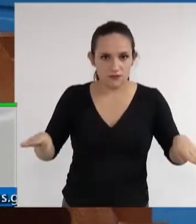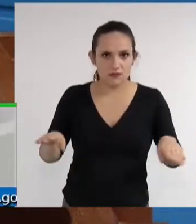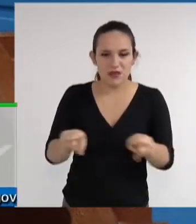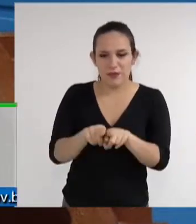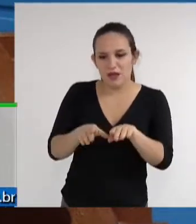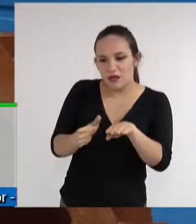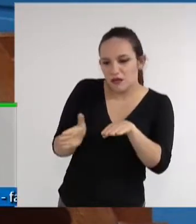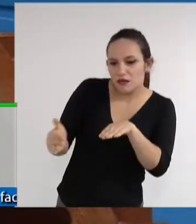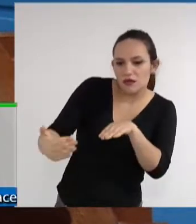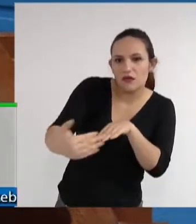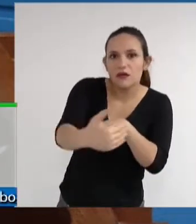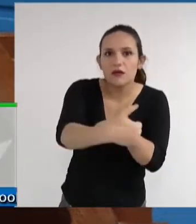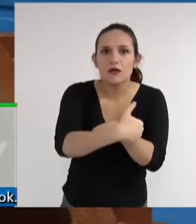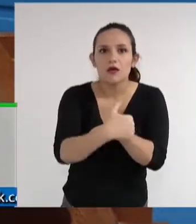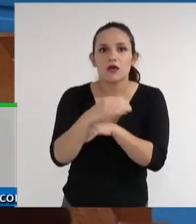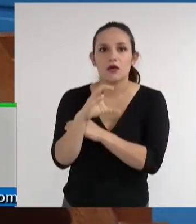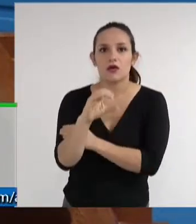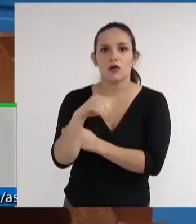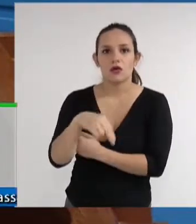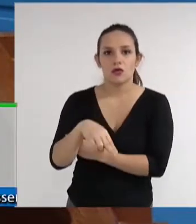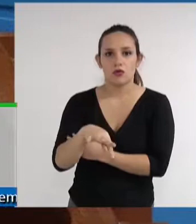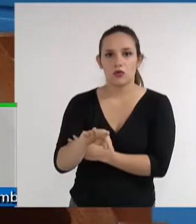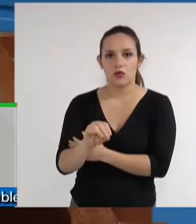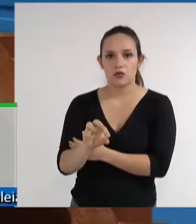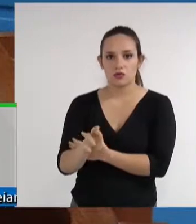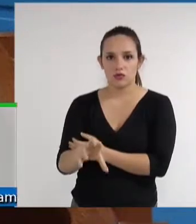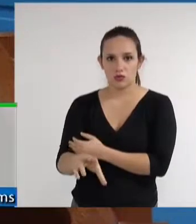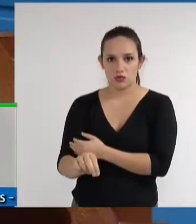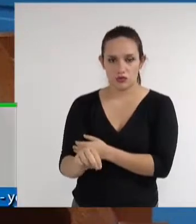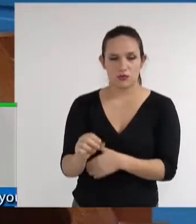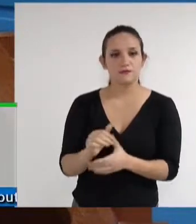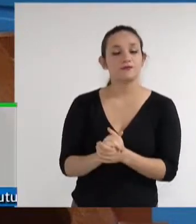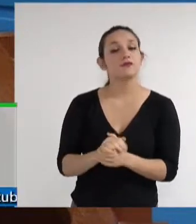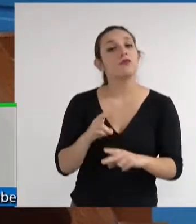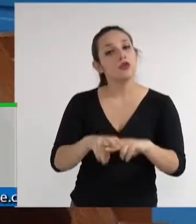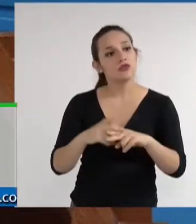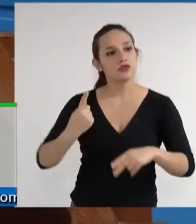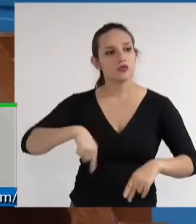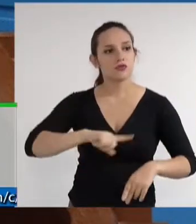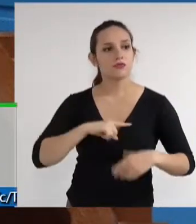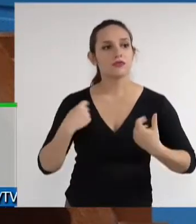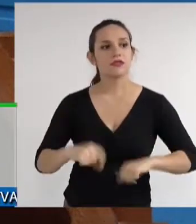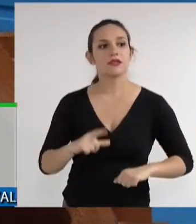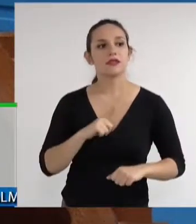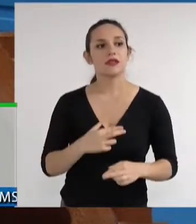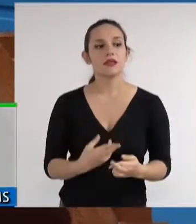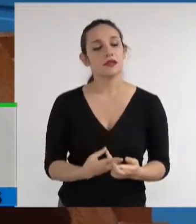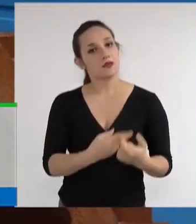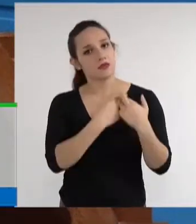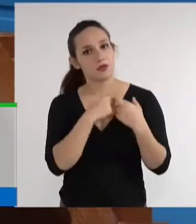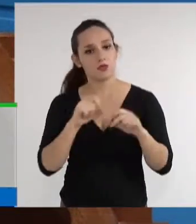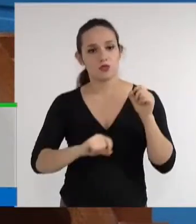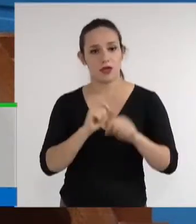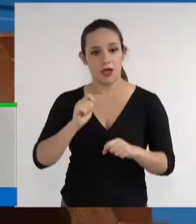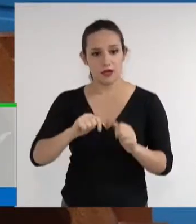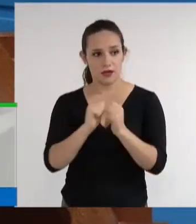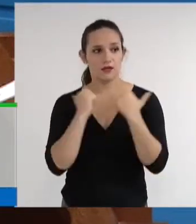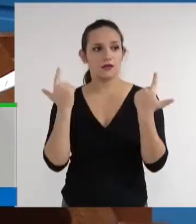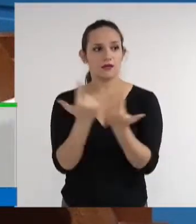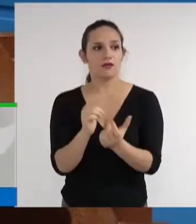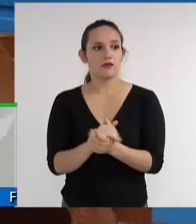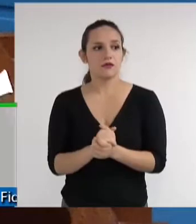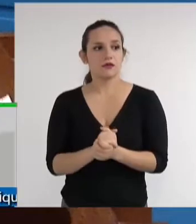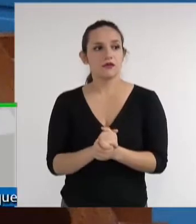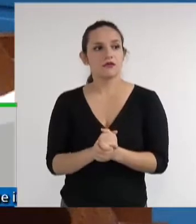contorno, enfim. Então, nesse sentido, é que nós temos que ter a responsabilidade de entender que a Assembleia Legislativa, deputado Enelvo, não